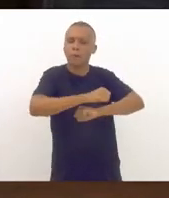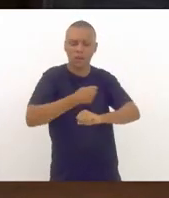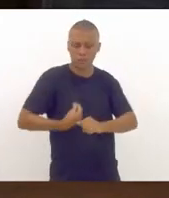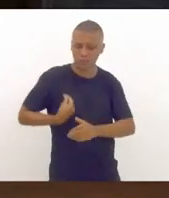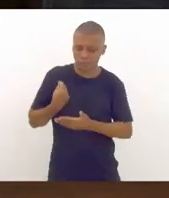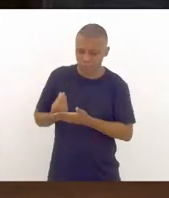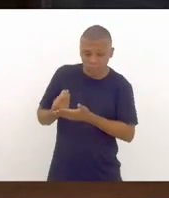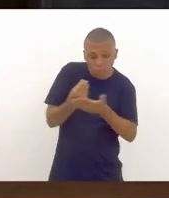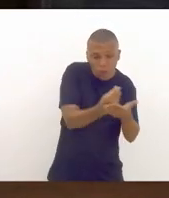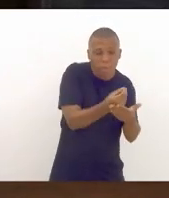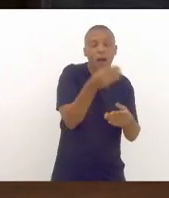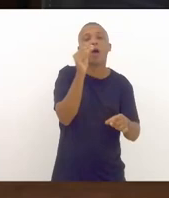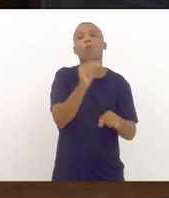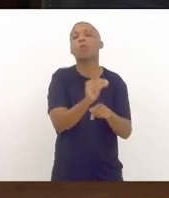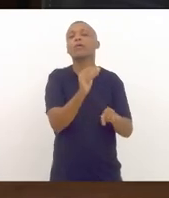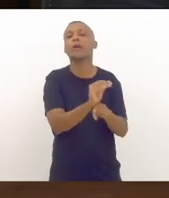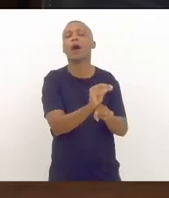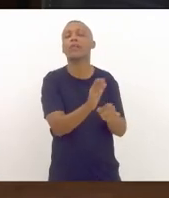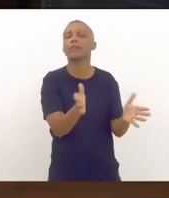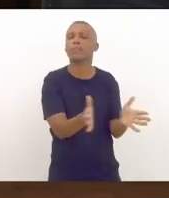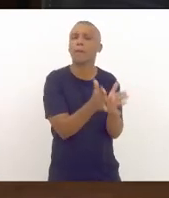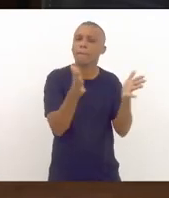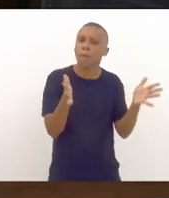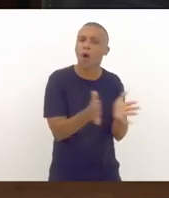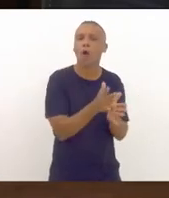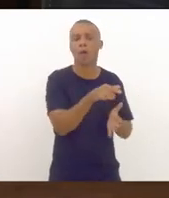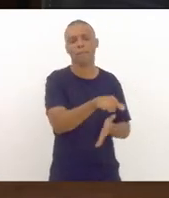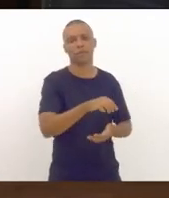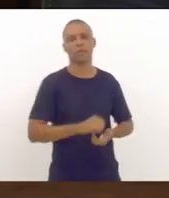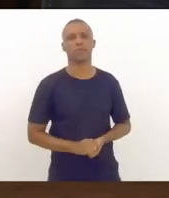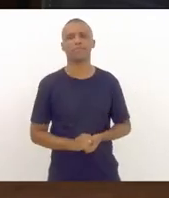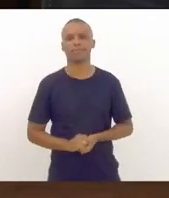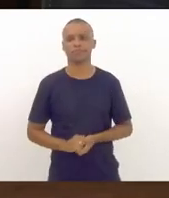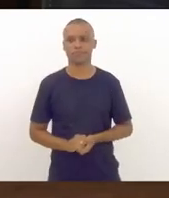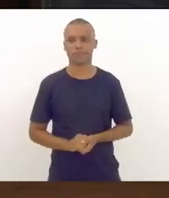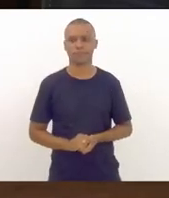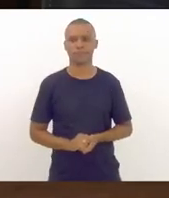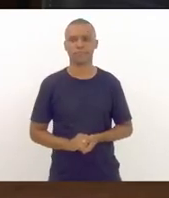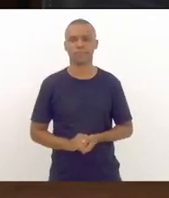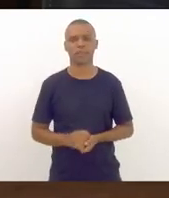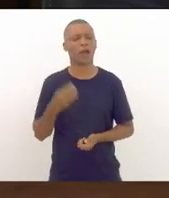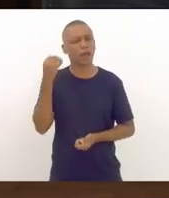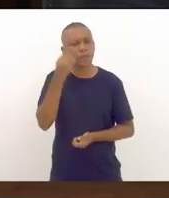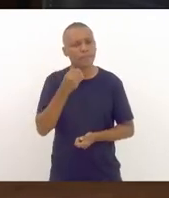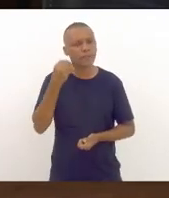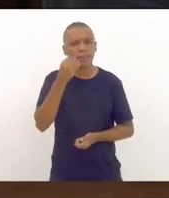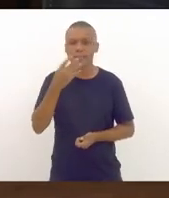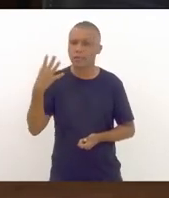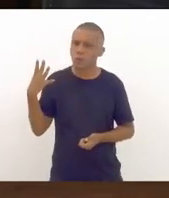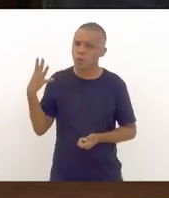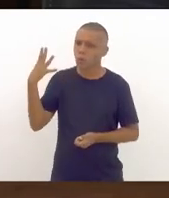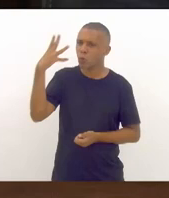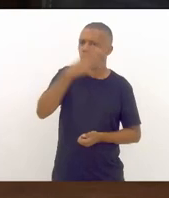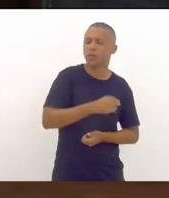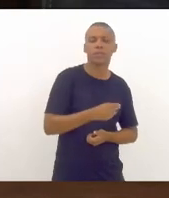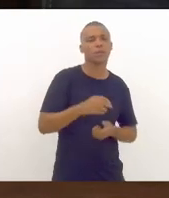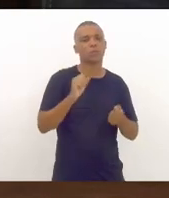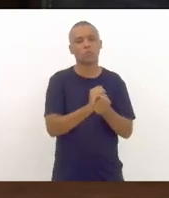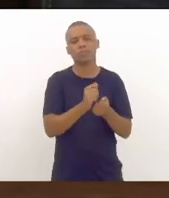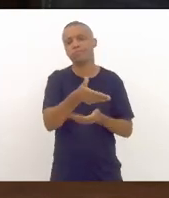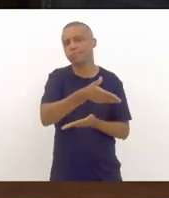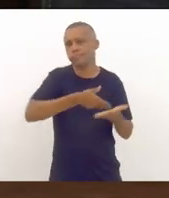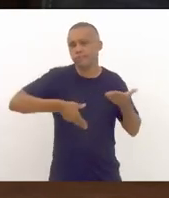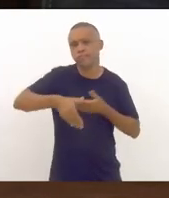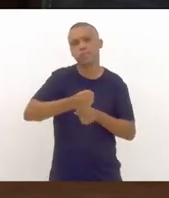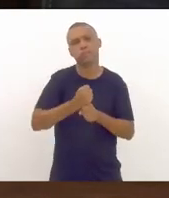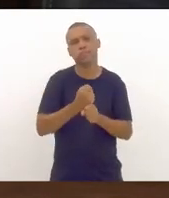cuidar daqueles mais pobres, aqueles que mais precisam. Tive uma experiência linda com você durante os